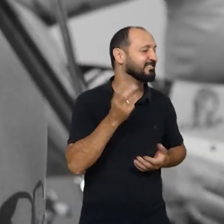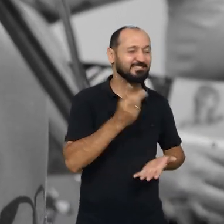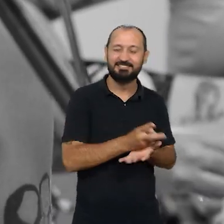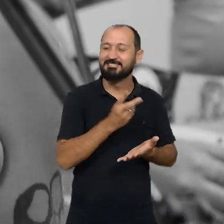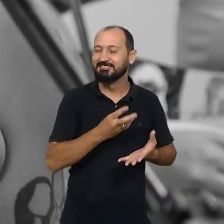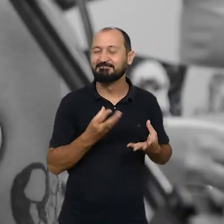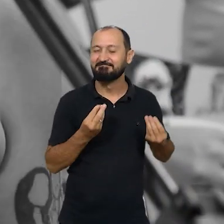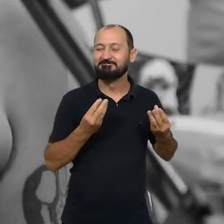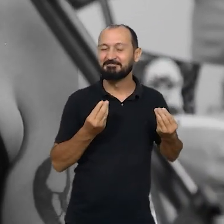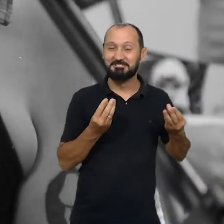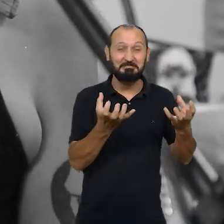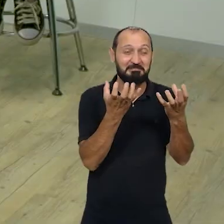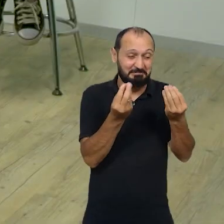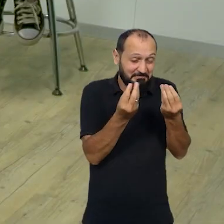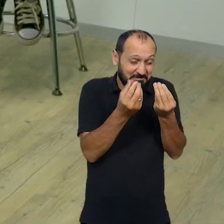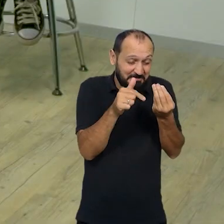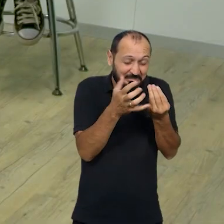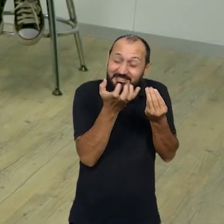Deixei pra lá